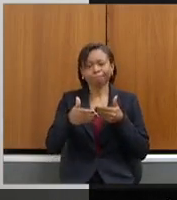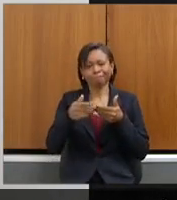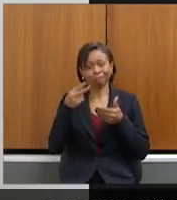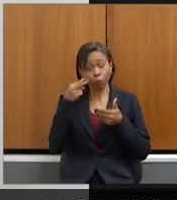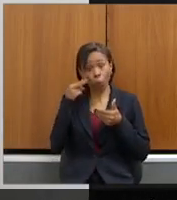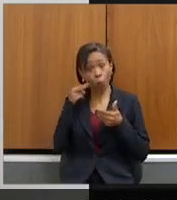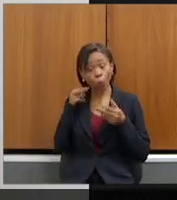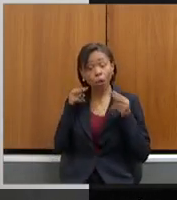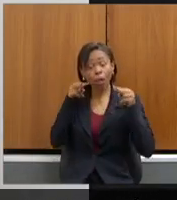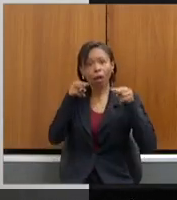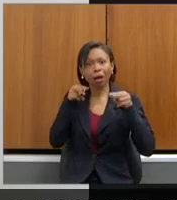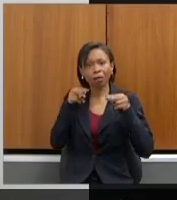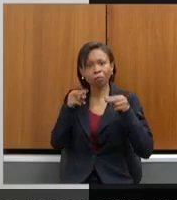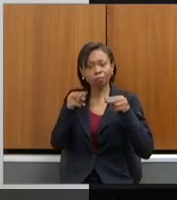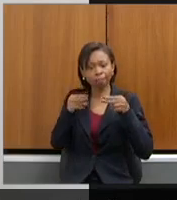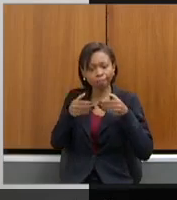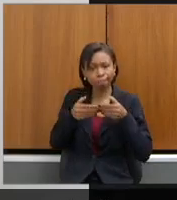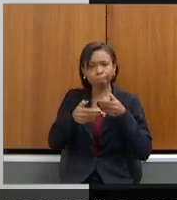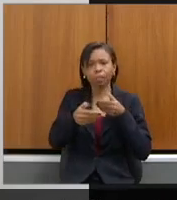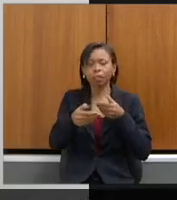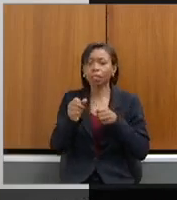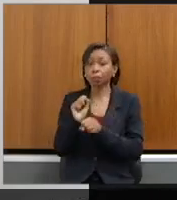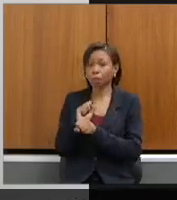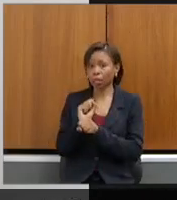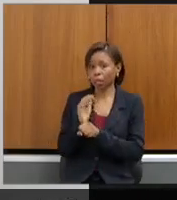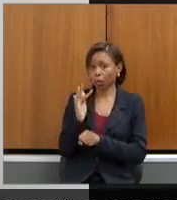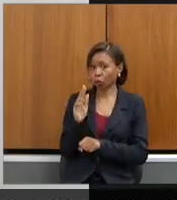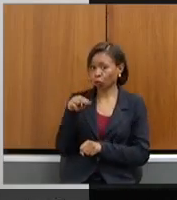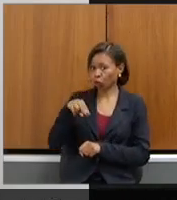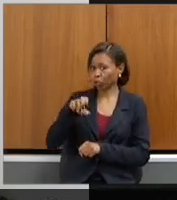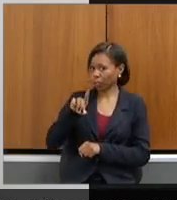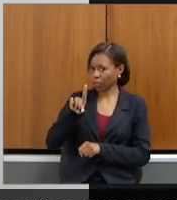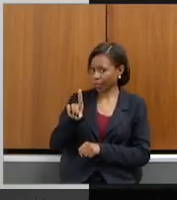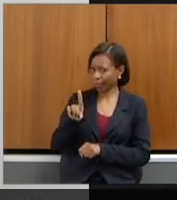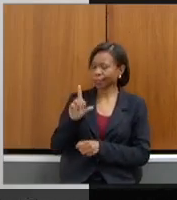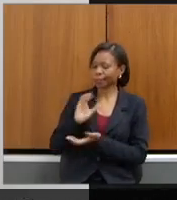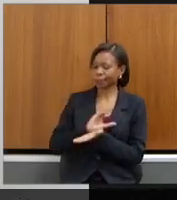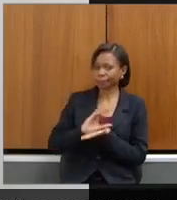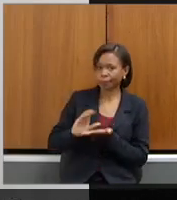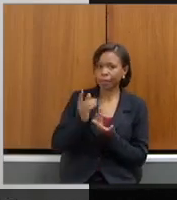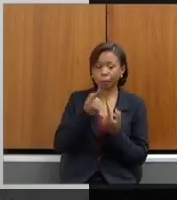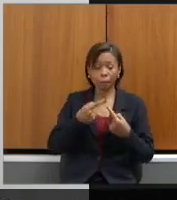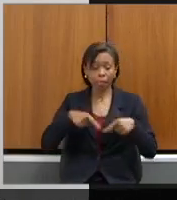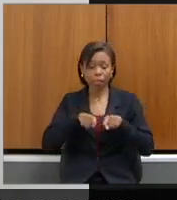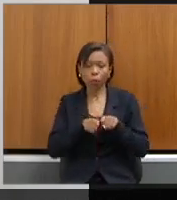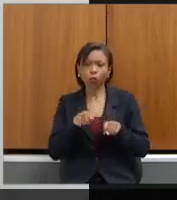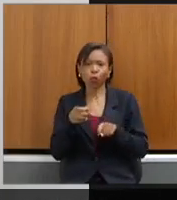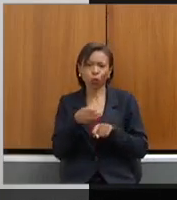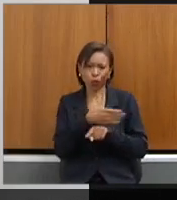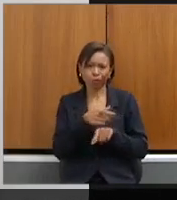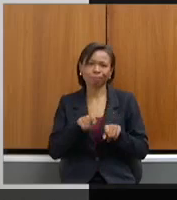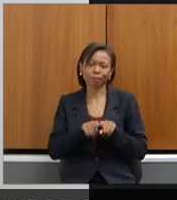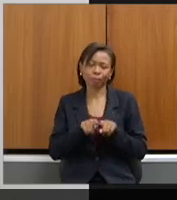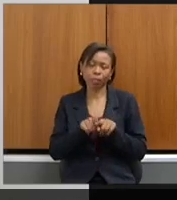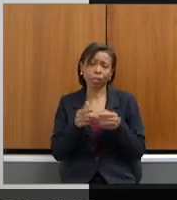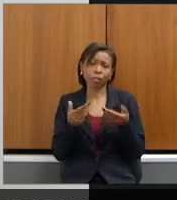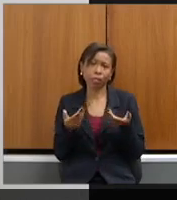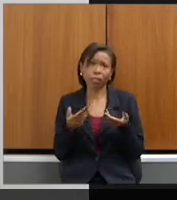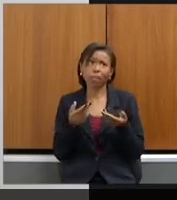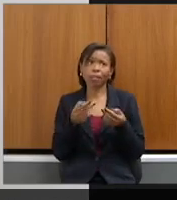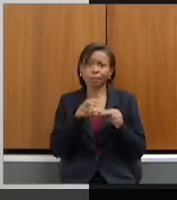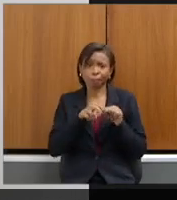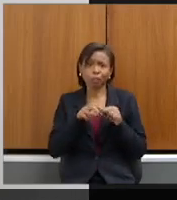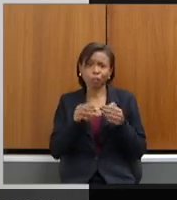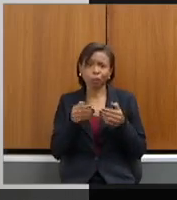vamos esperar o investimento na cimed novas parcerias e nesse sentido eu faço um apelo ao secretário tem